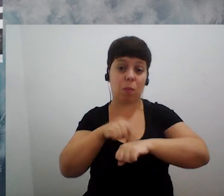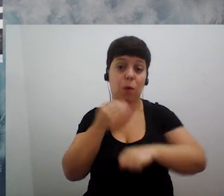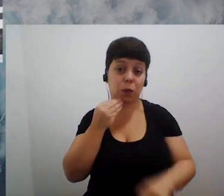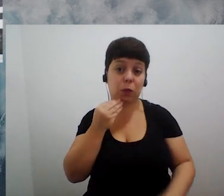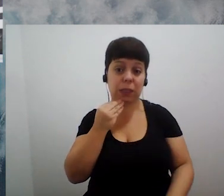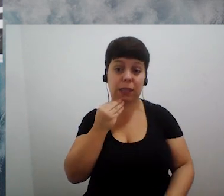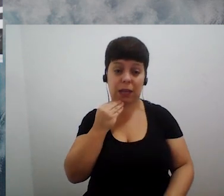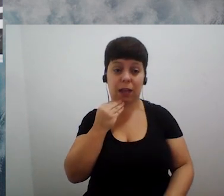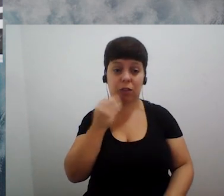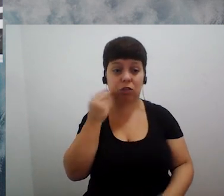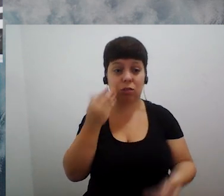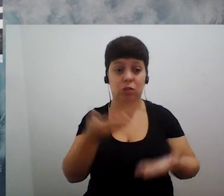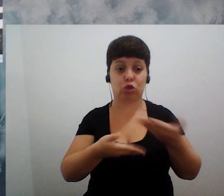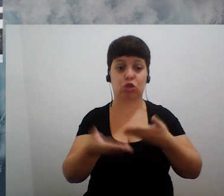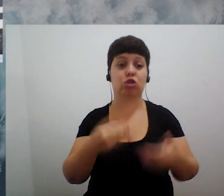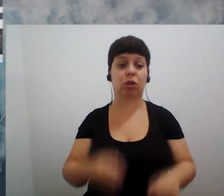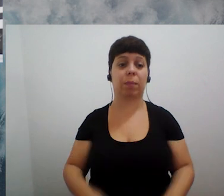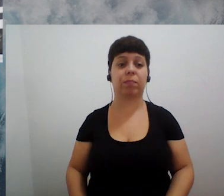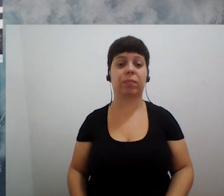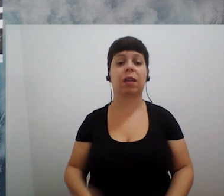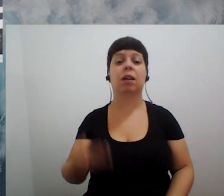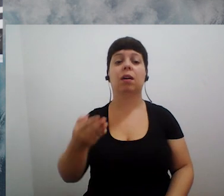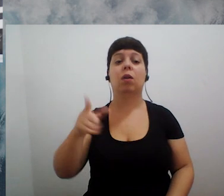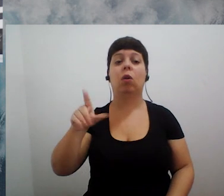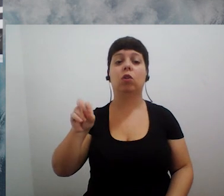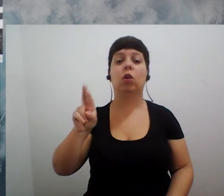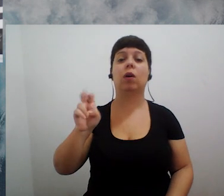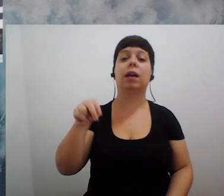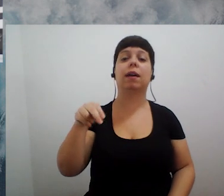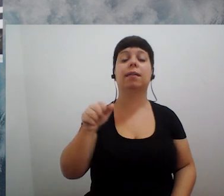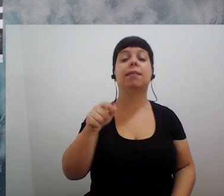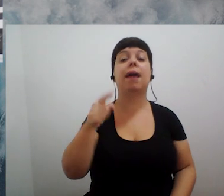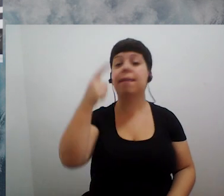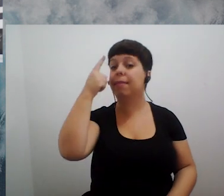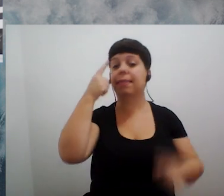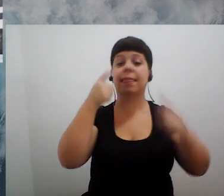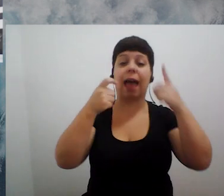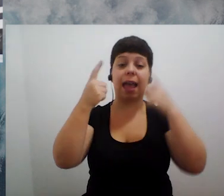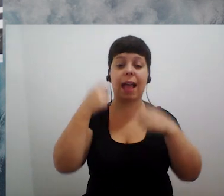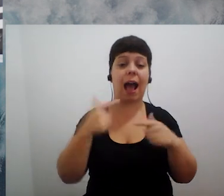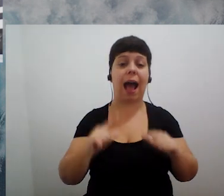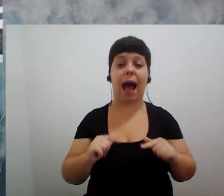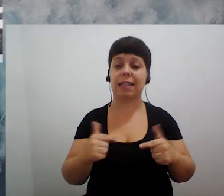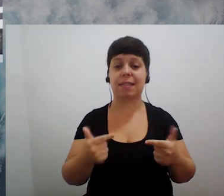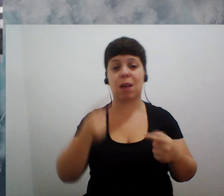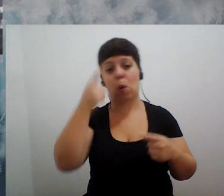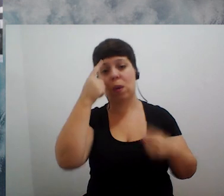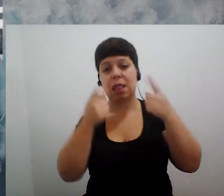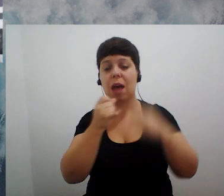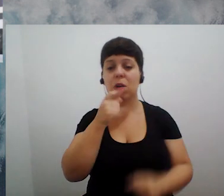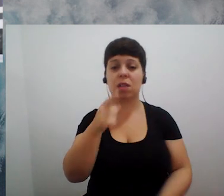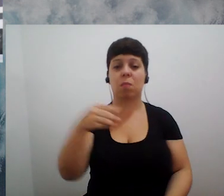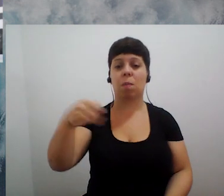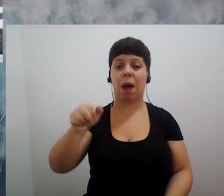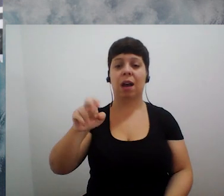né, para dialogar, né? E, ô Lorena, e aí, né, como ideias essa, né, ou ações dessa,